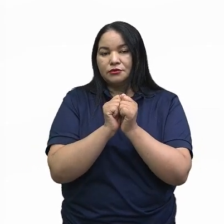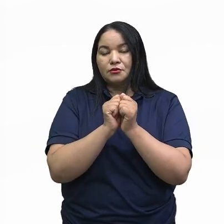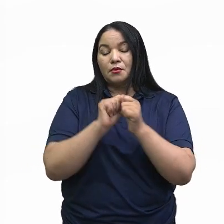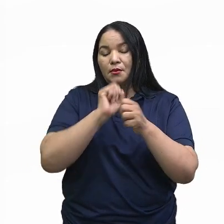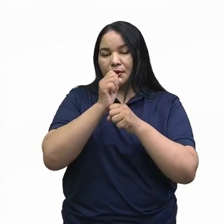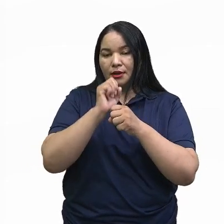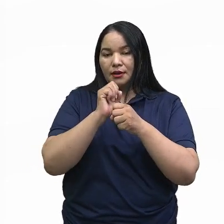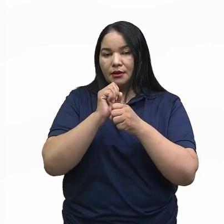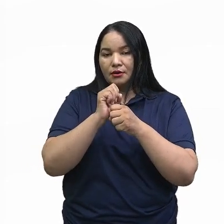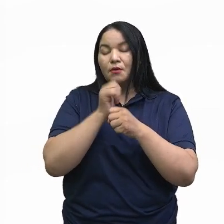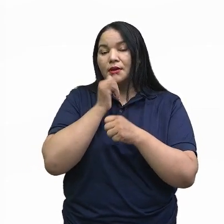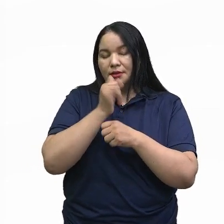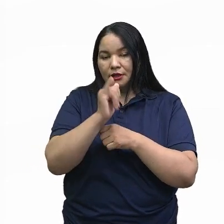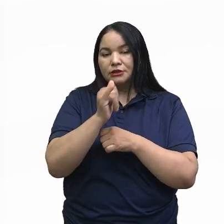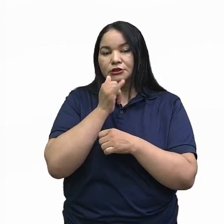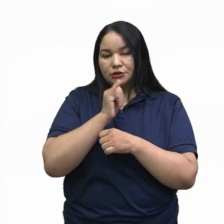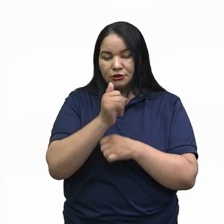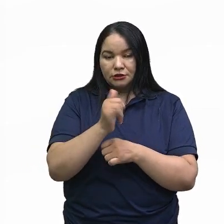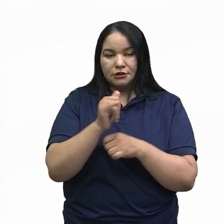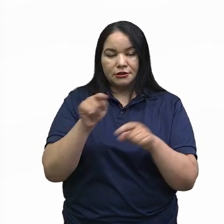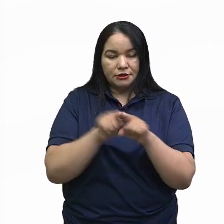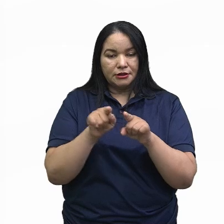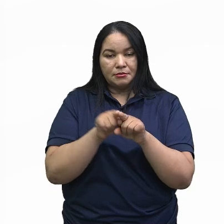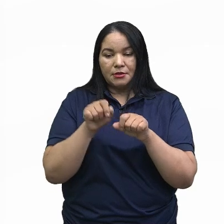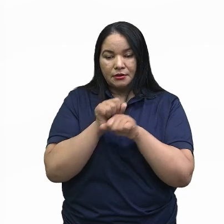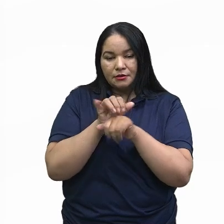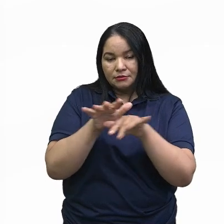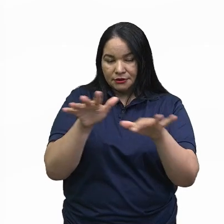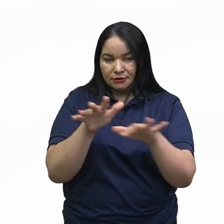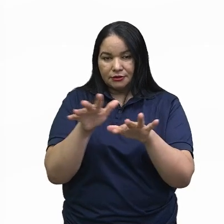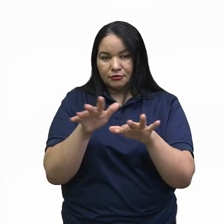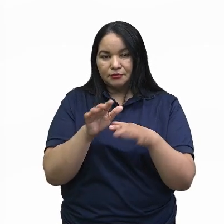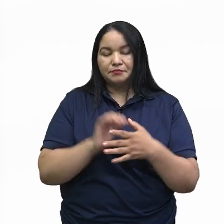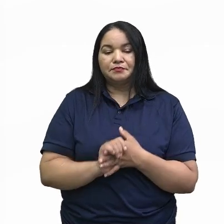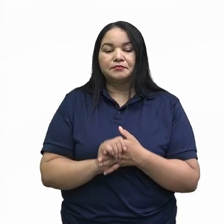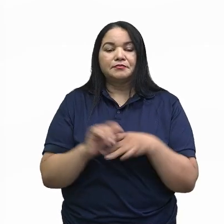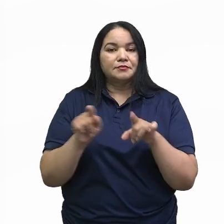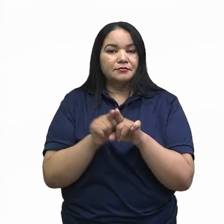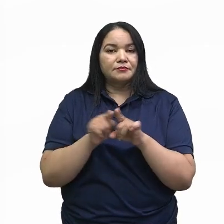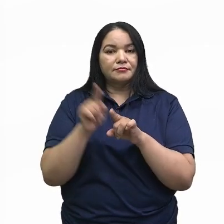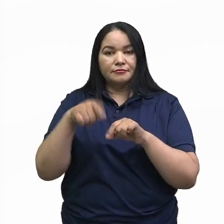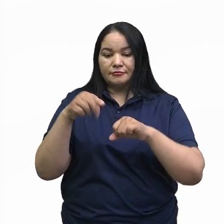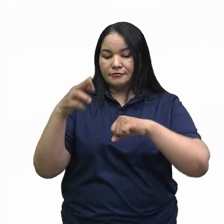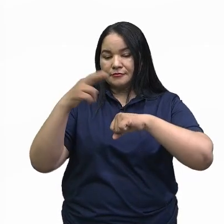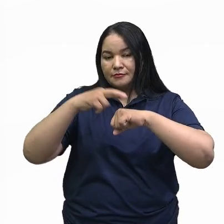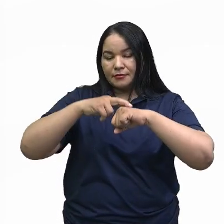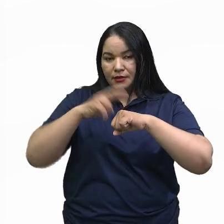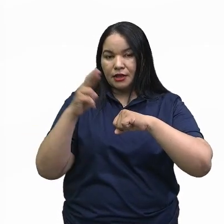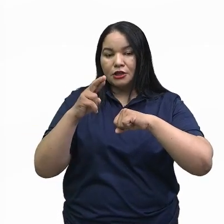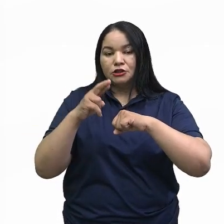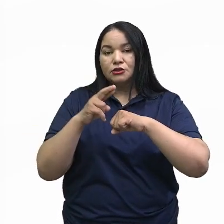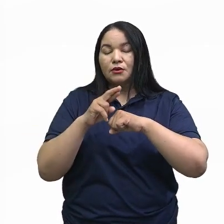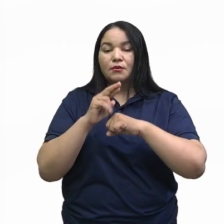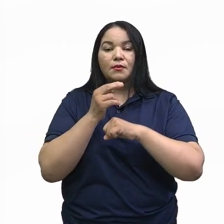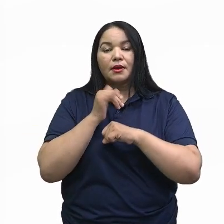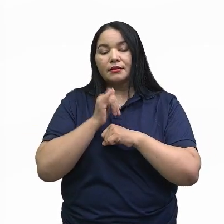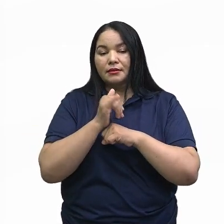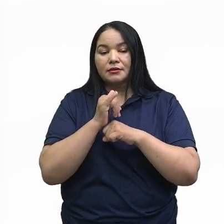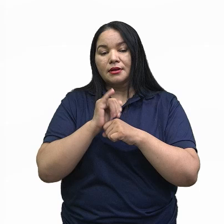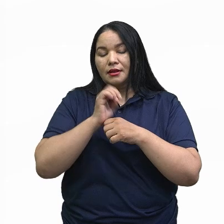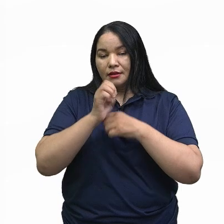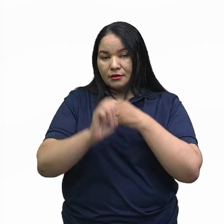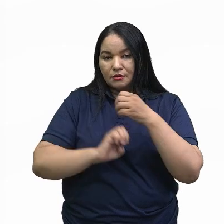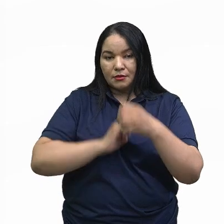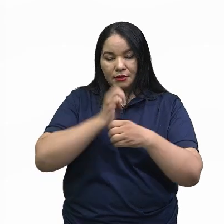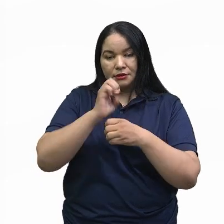energia, junto da emissão dessas partículas, tá? E ela é a emissão de radiação eletromagnética para